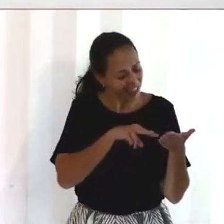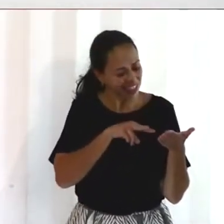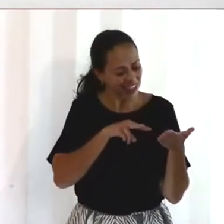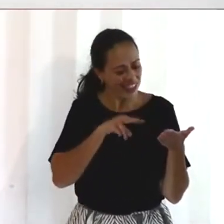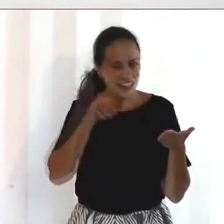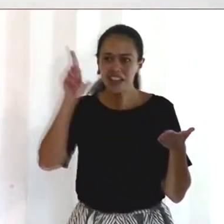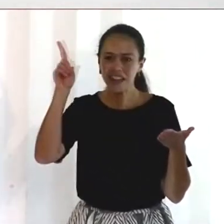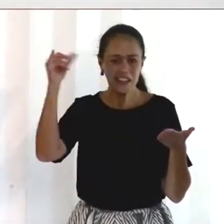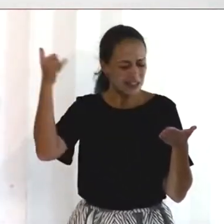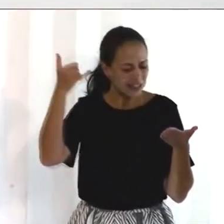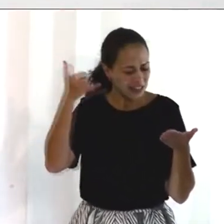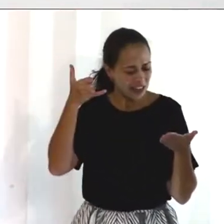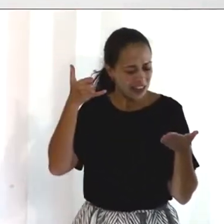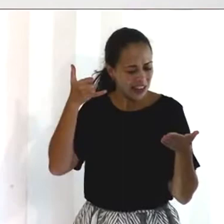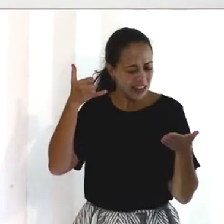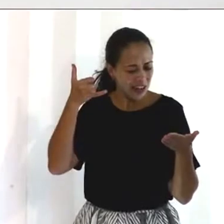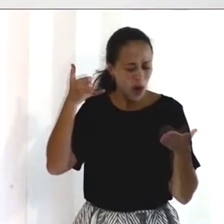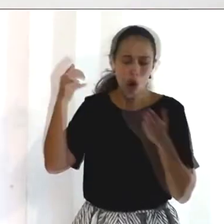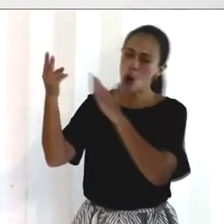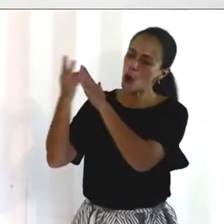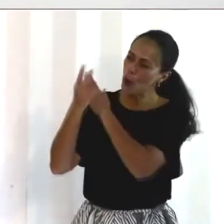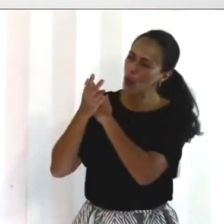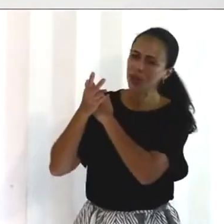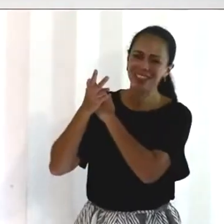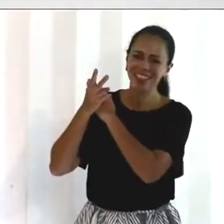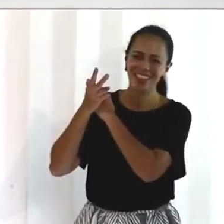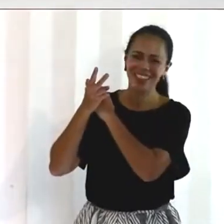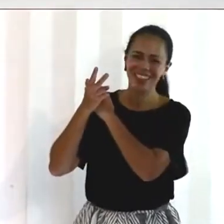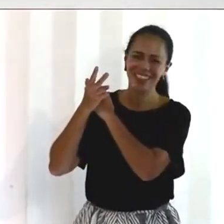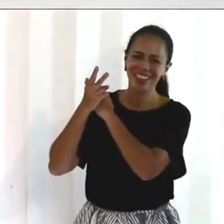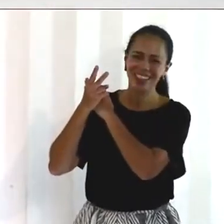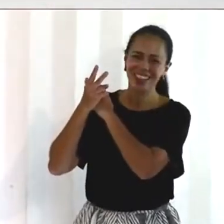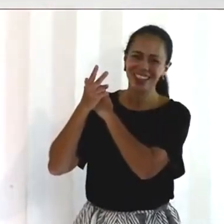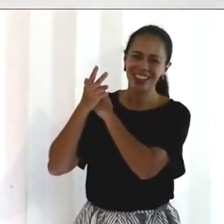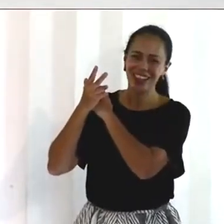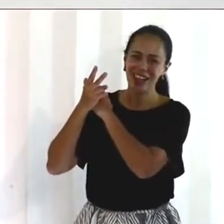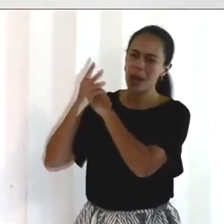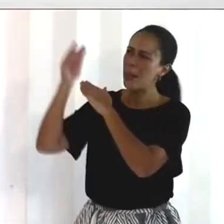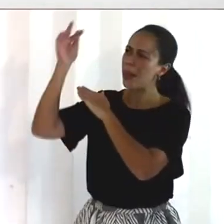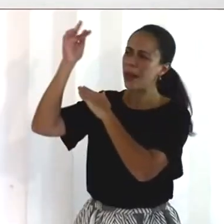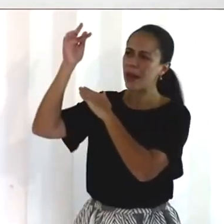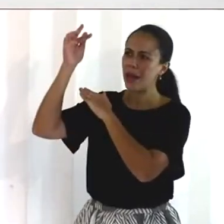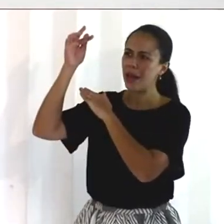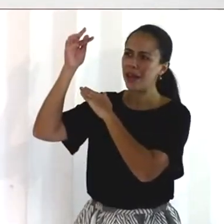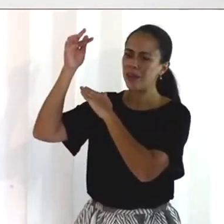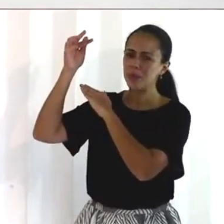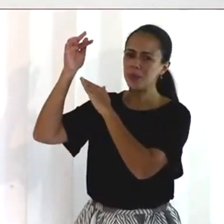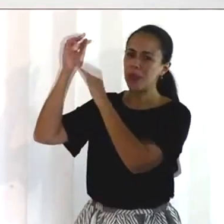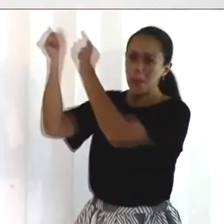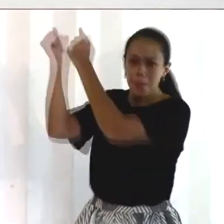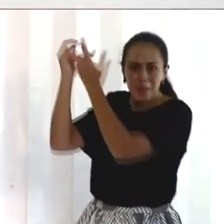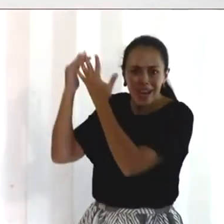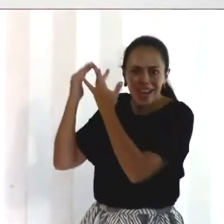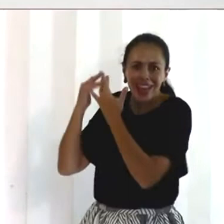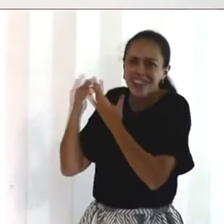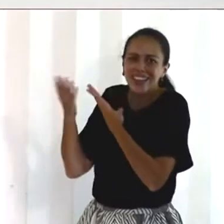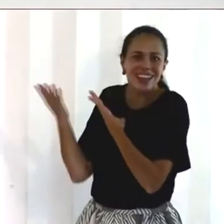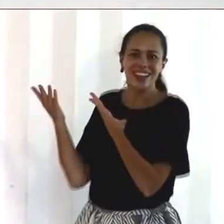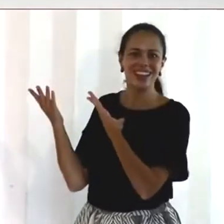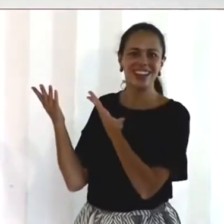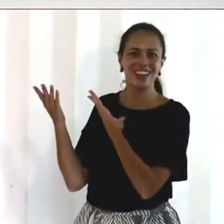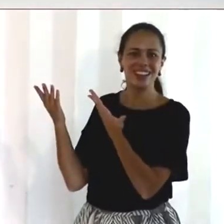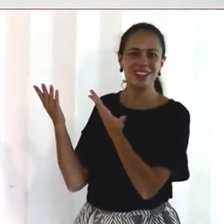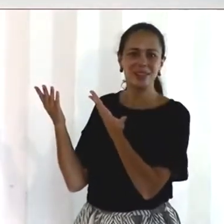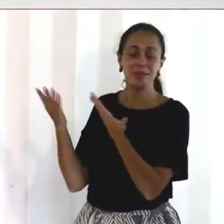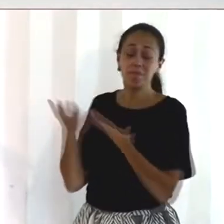ânimo, não tem. Por isso quem não lê a palavra de Deus, não tem como ser bem-aventurado. Ele pode ser